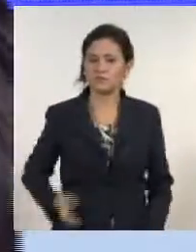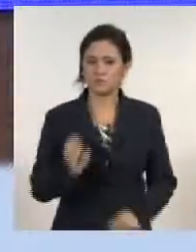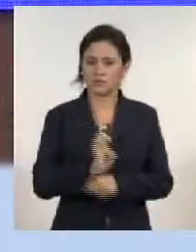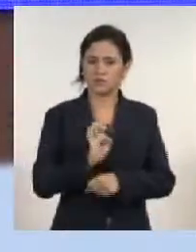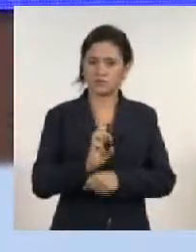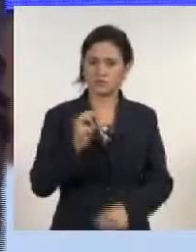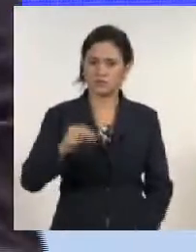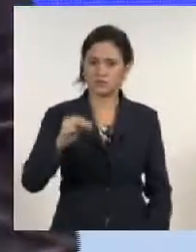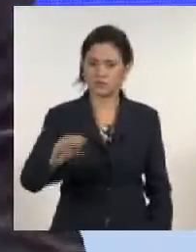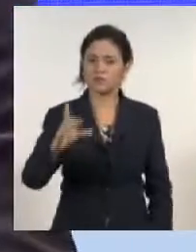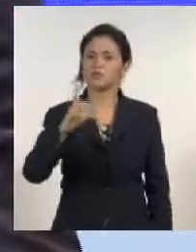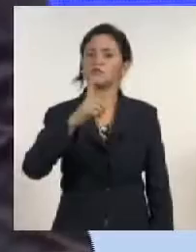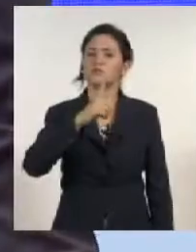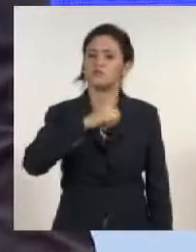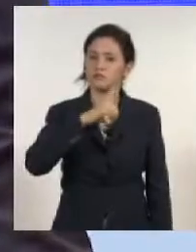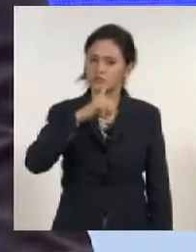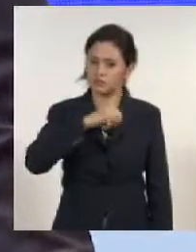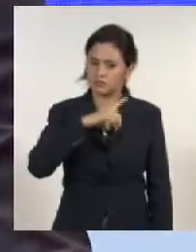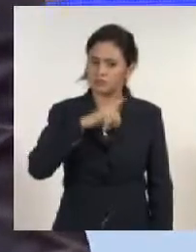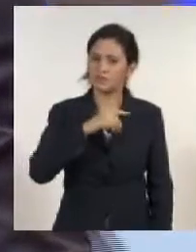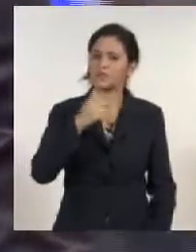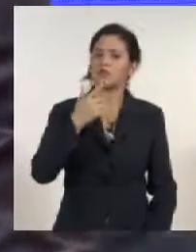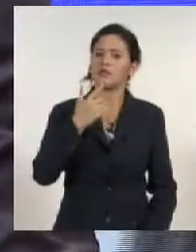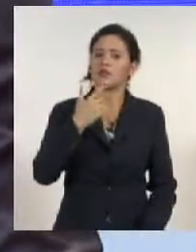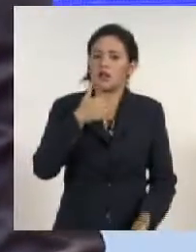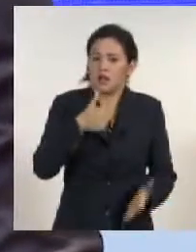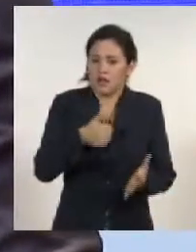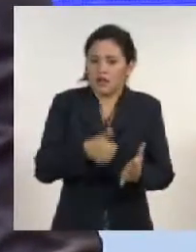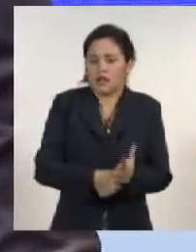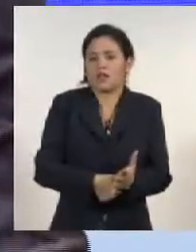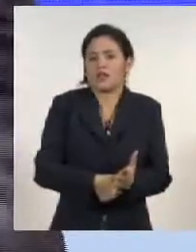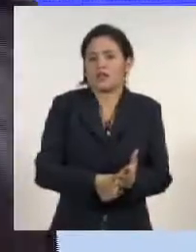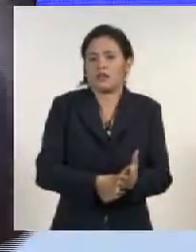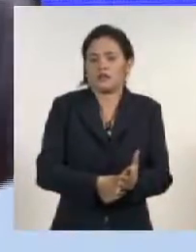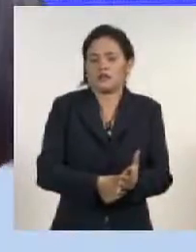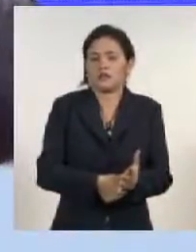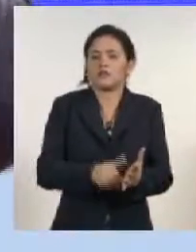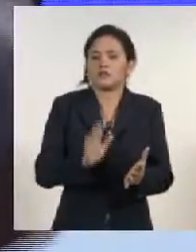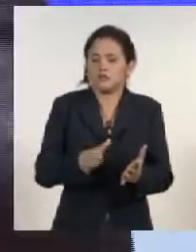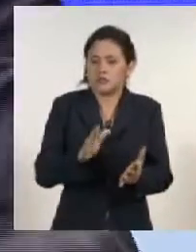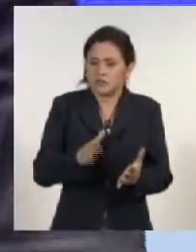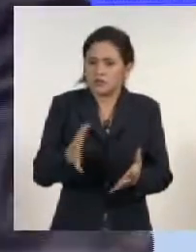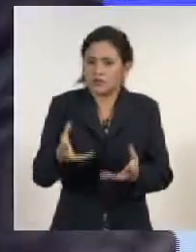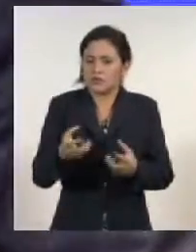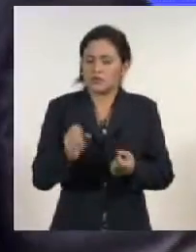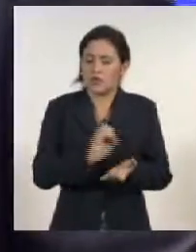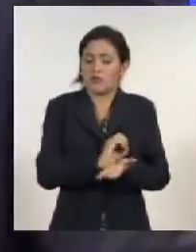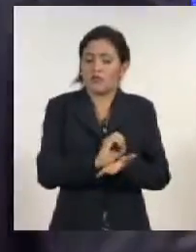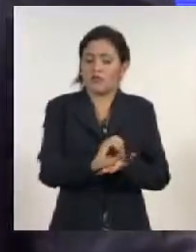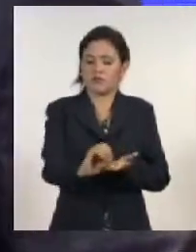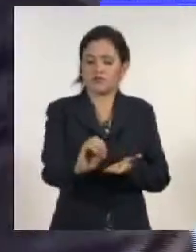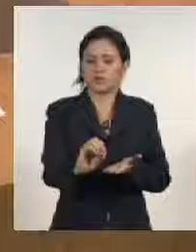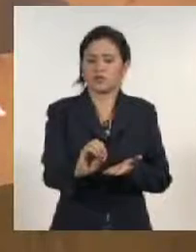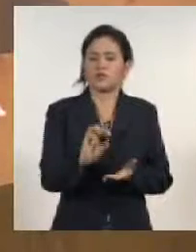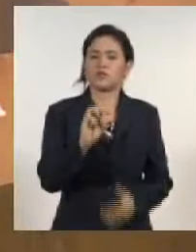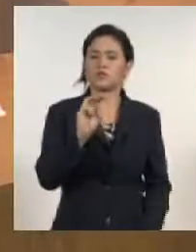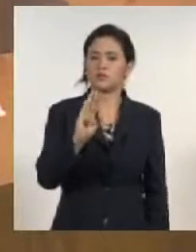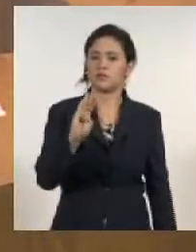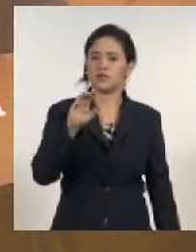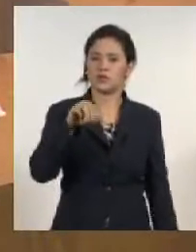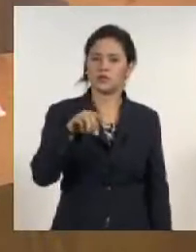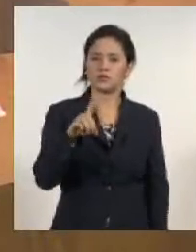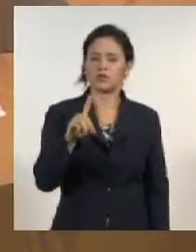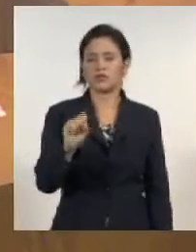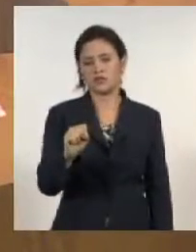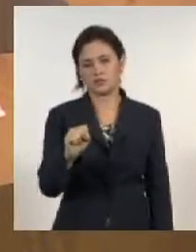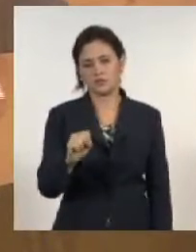foi notificado pelo BNDES para se explicar. Eu vou dar um exemplo concreto, um exemplo que Vossa Excelência é